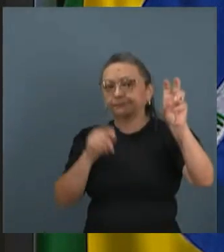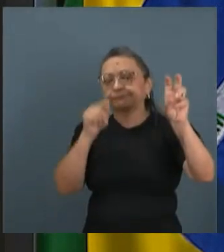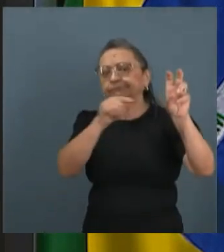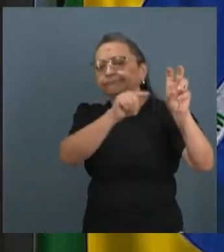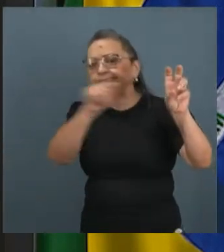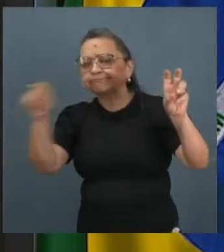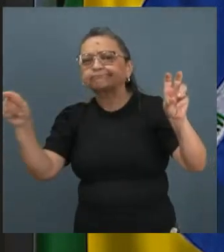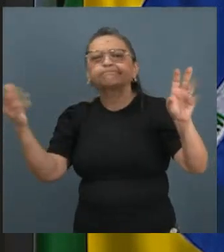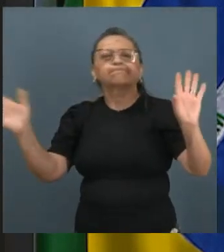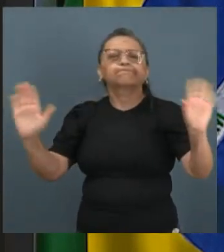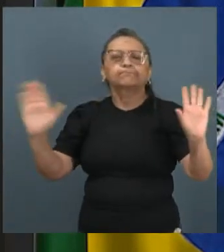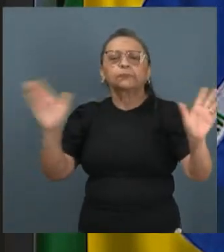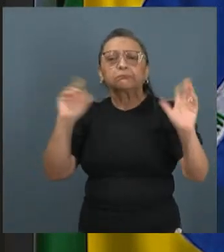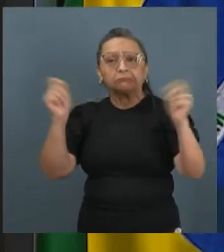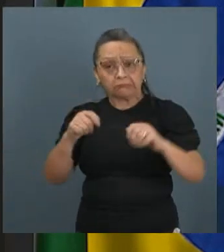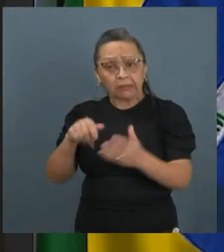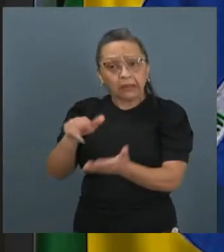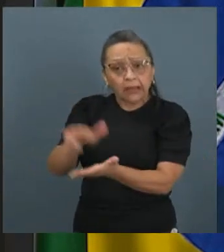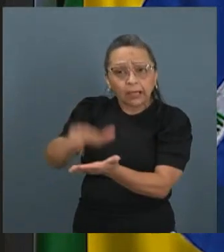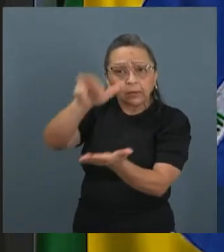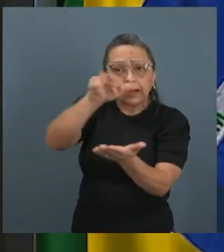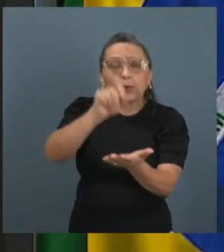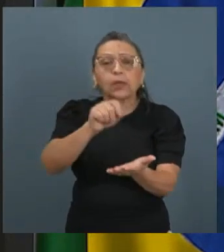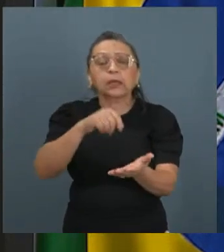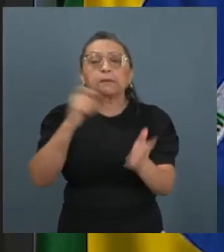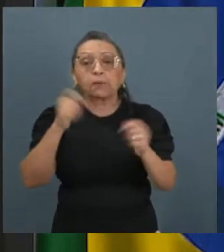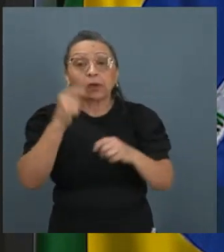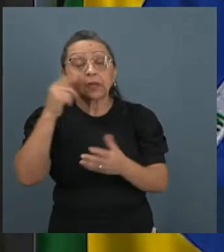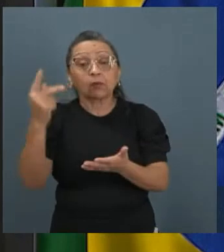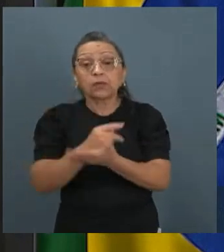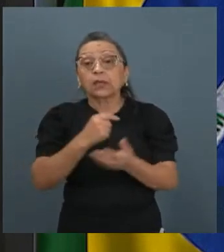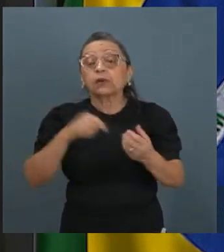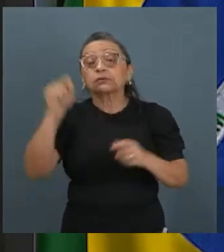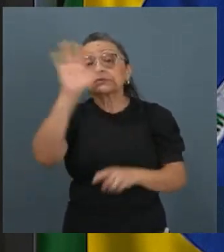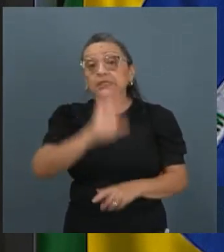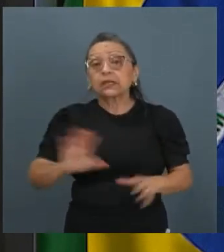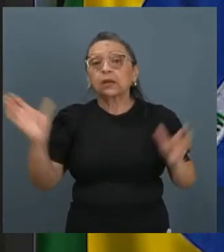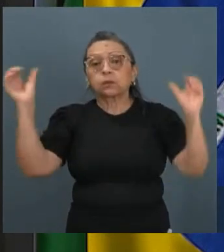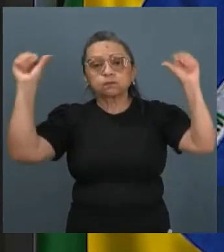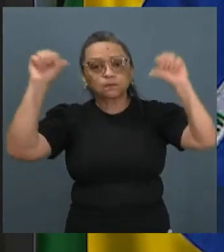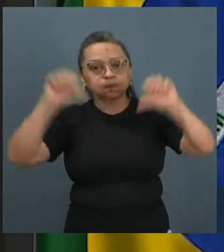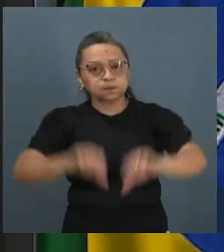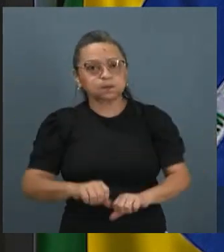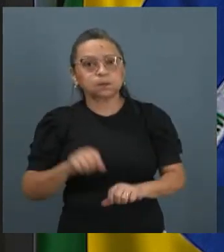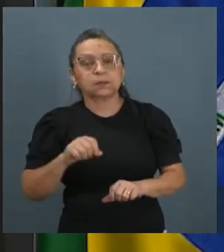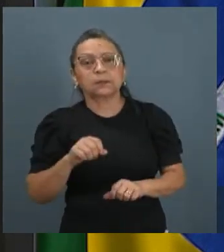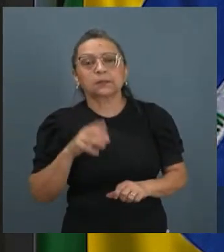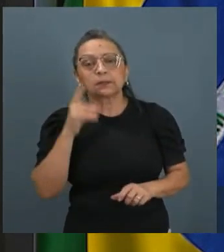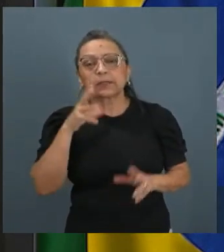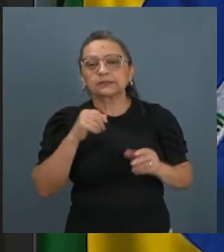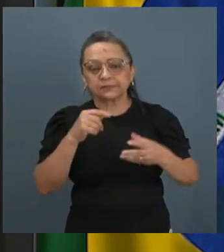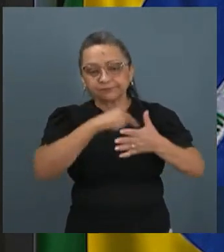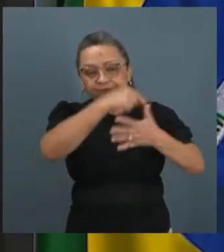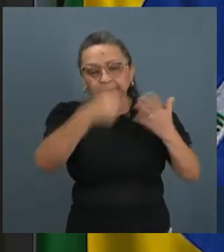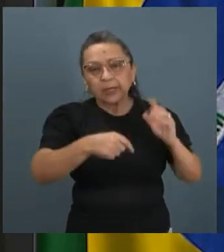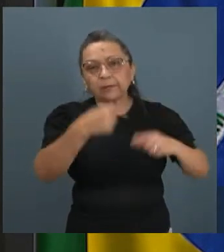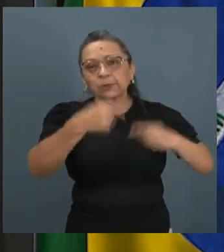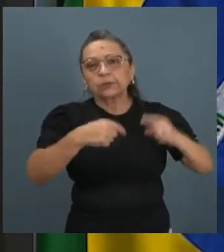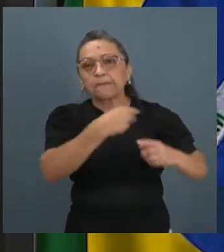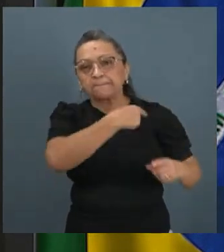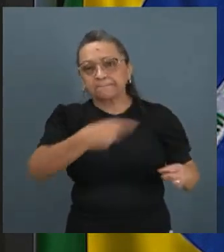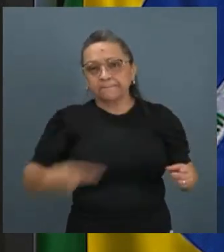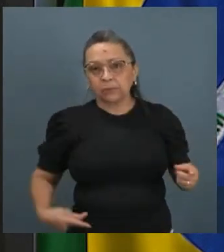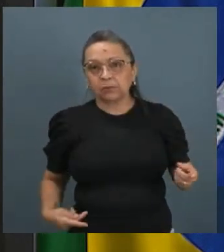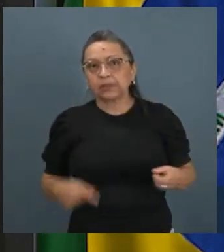há insuficiência regulatória que pode levar a um cenário desfavorável das políticas